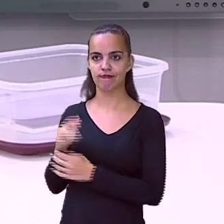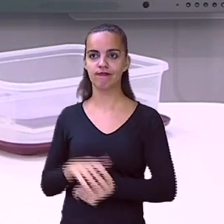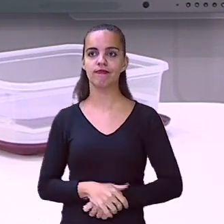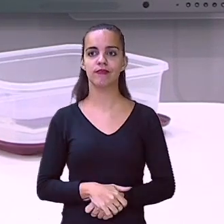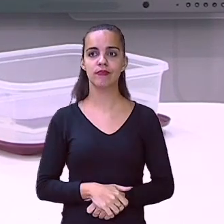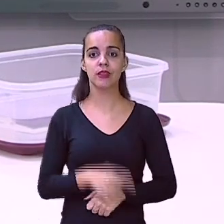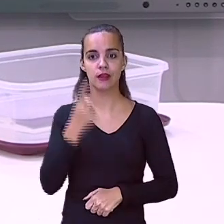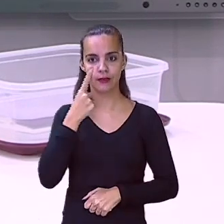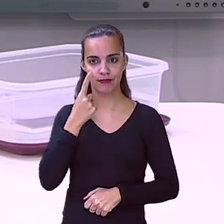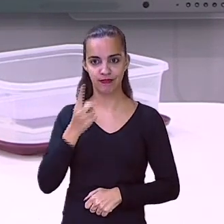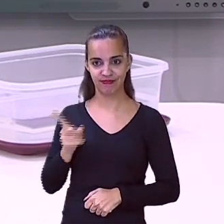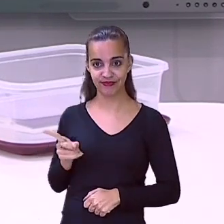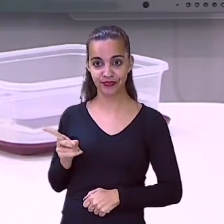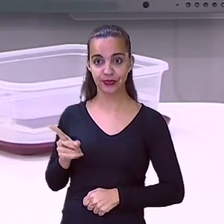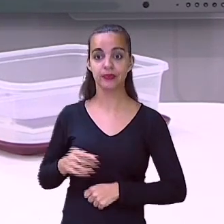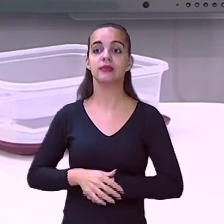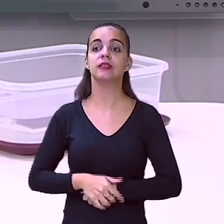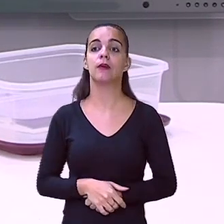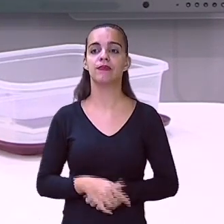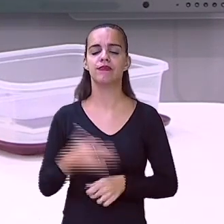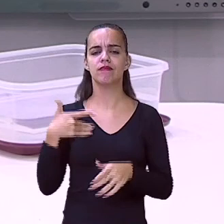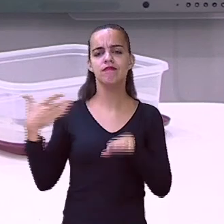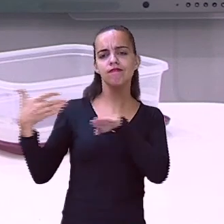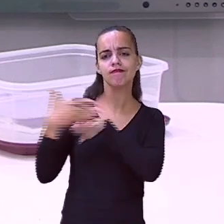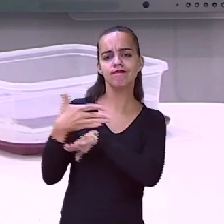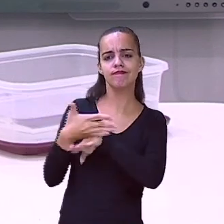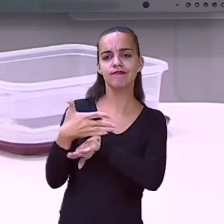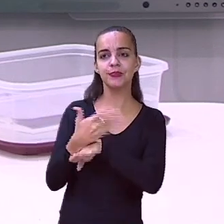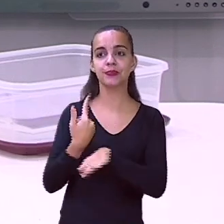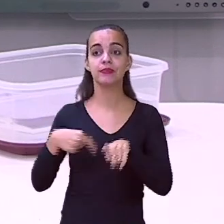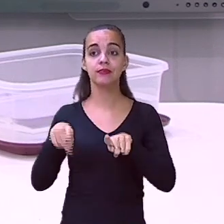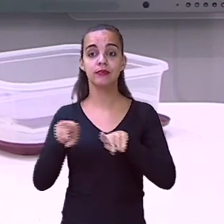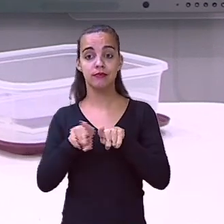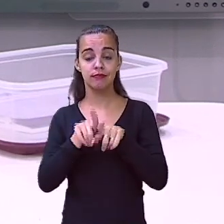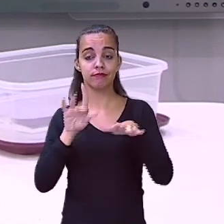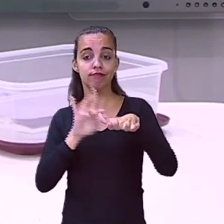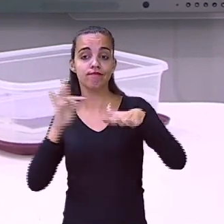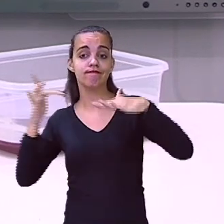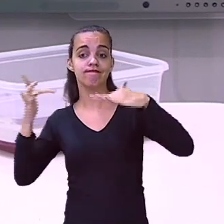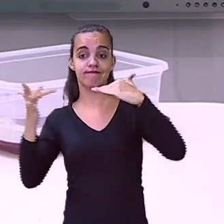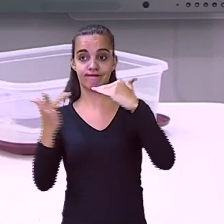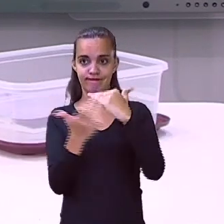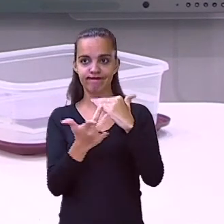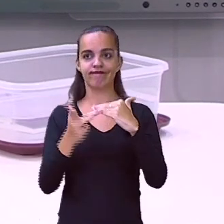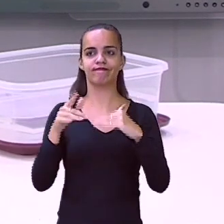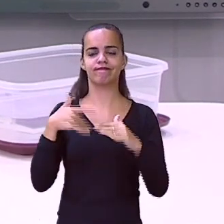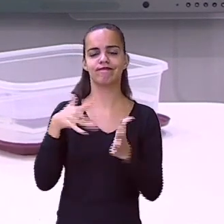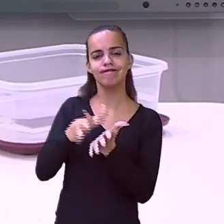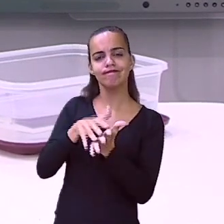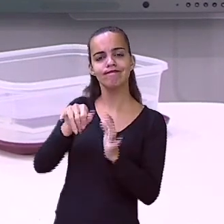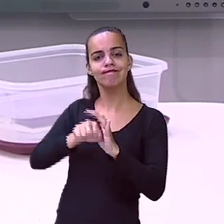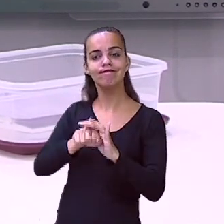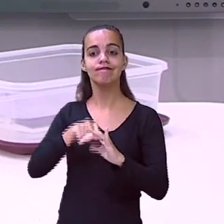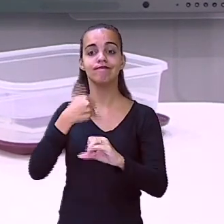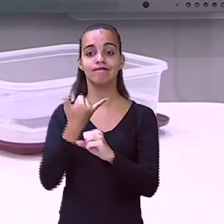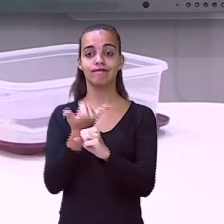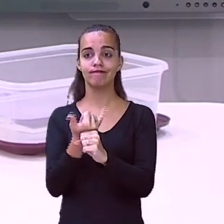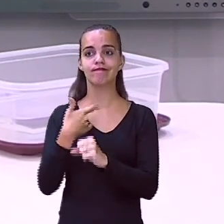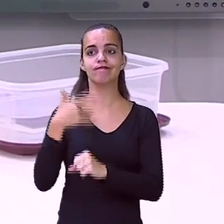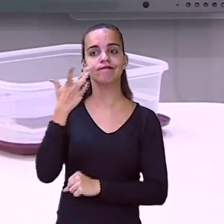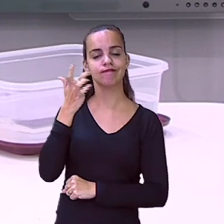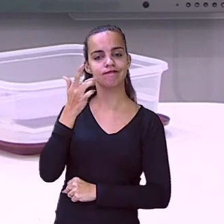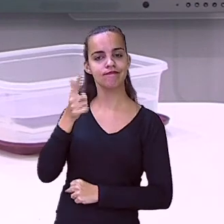tela. Viu aí? Muito bem. Acesse também as nossas redes sociais. Se inscreva em nosso canal do